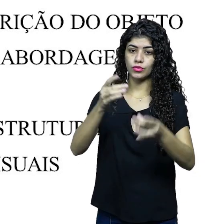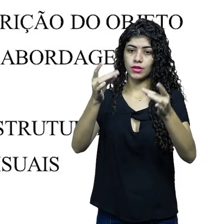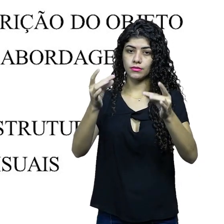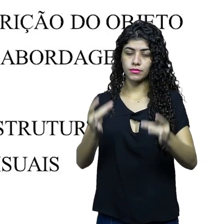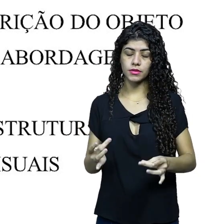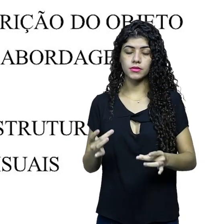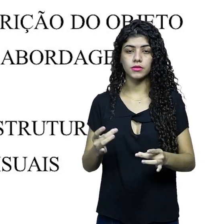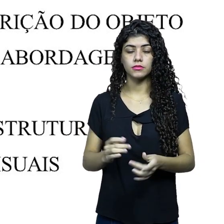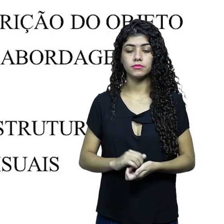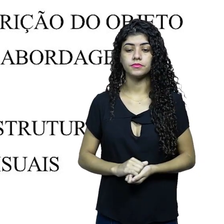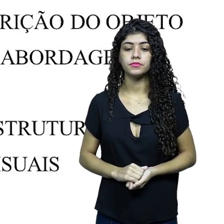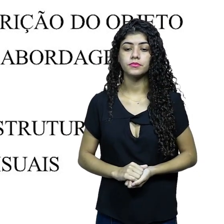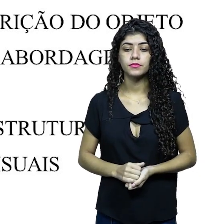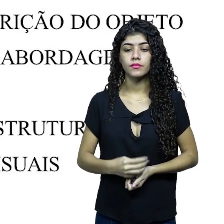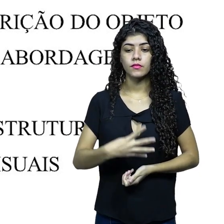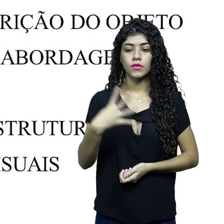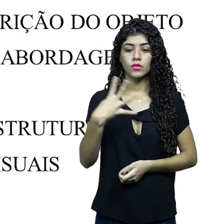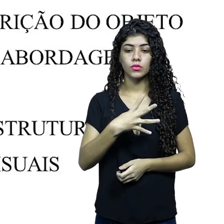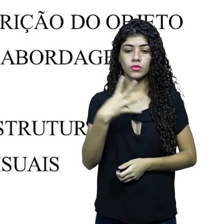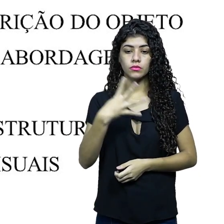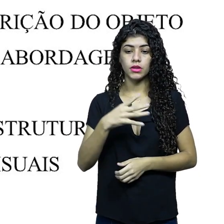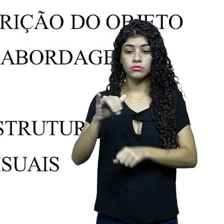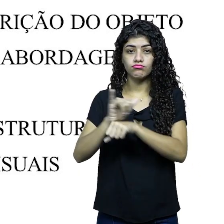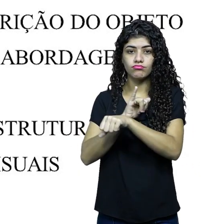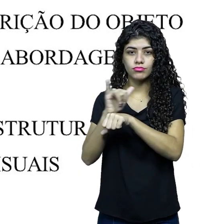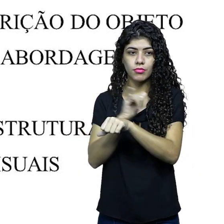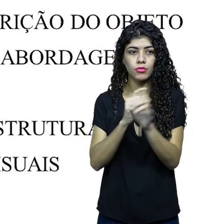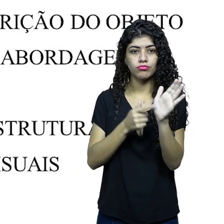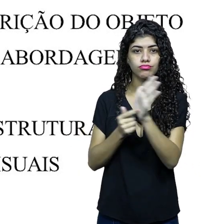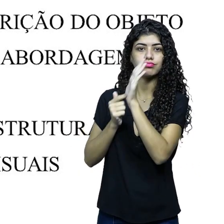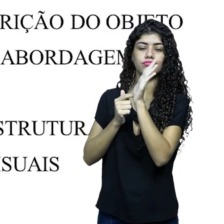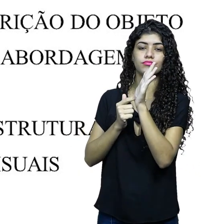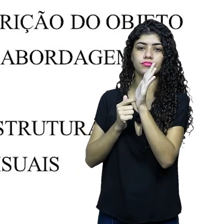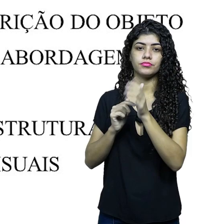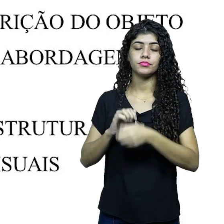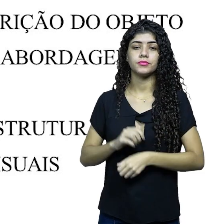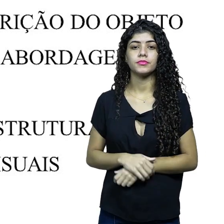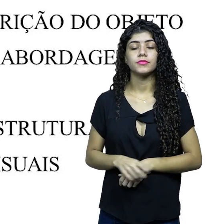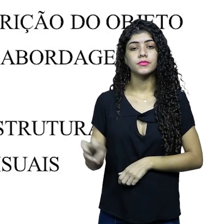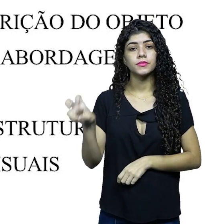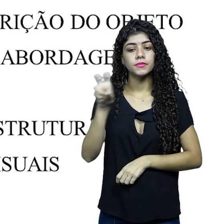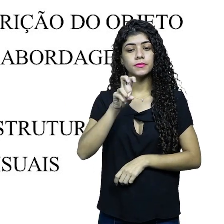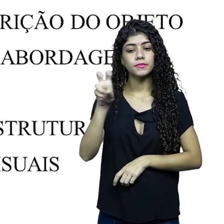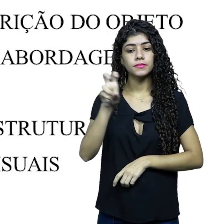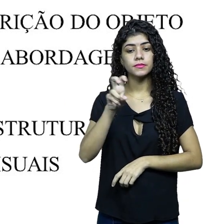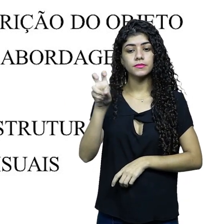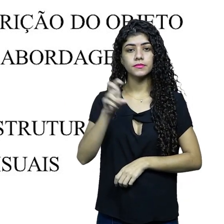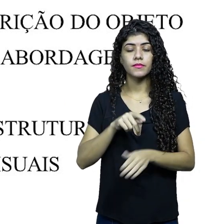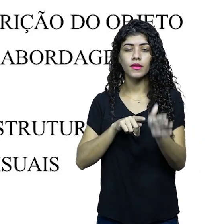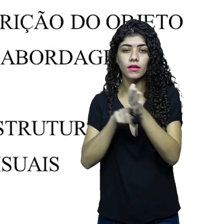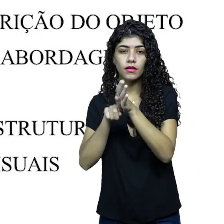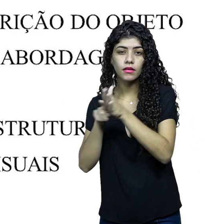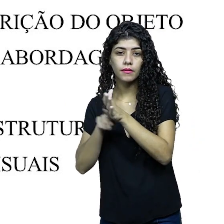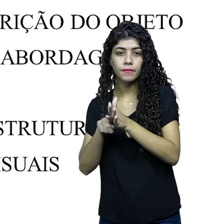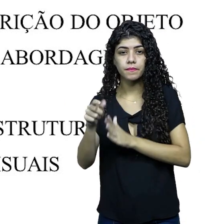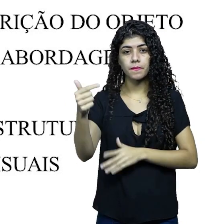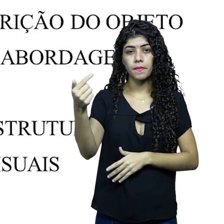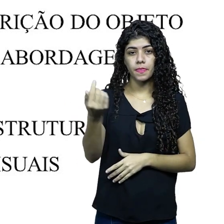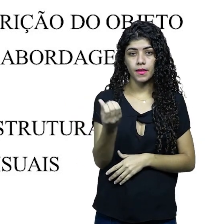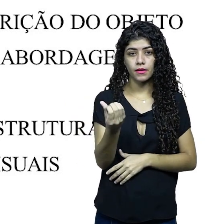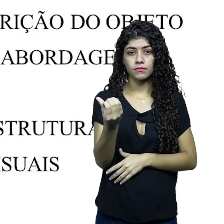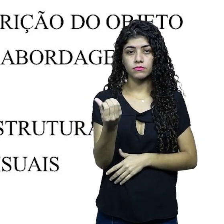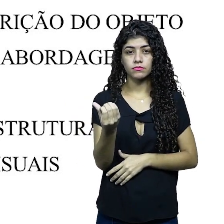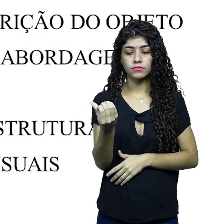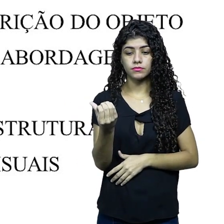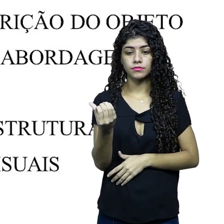Eleição e descrição do objeto. 4. Estratégia de abordagem. 5.